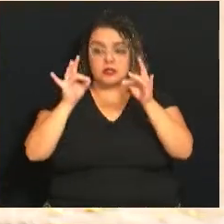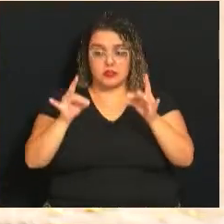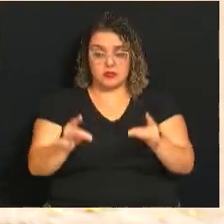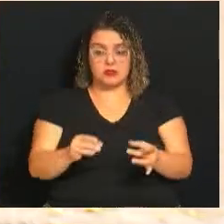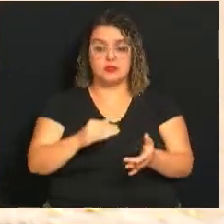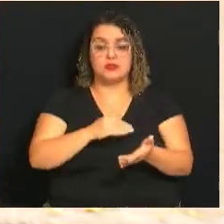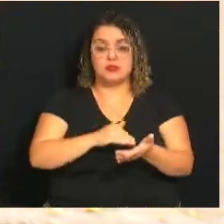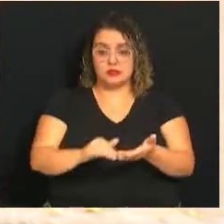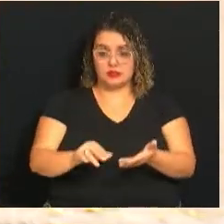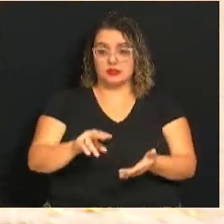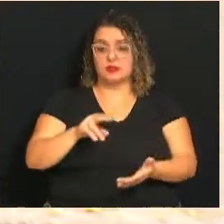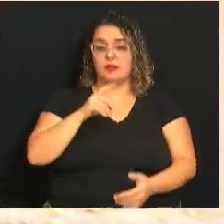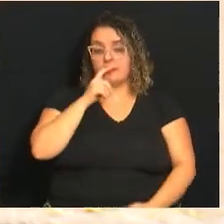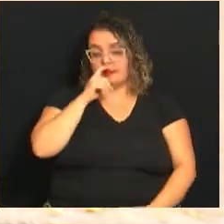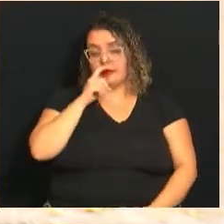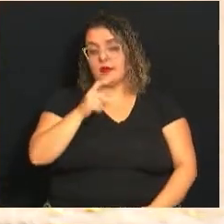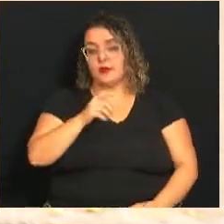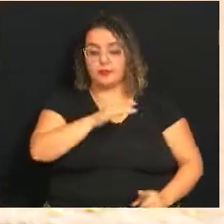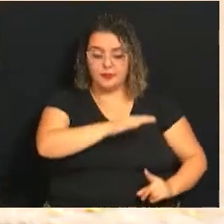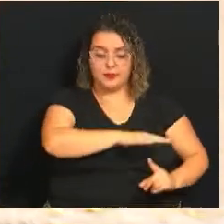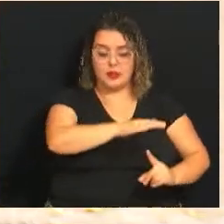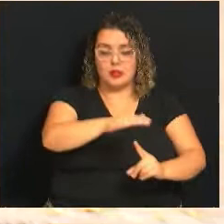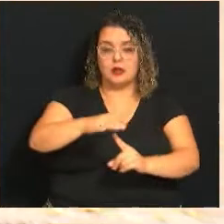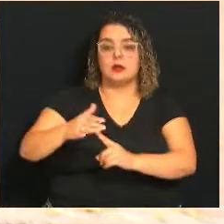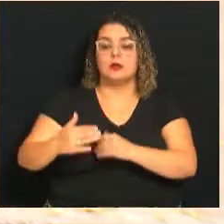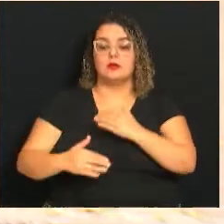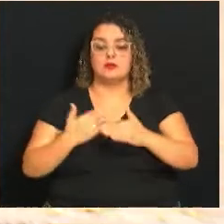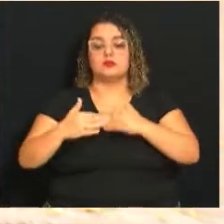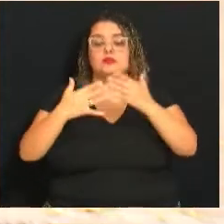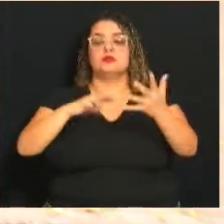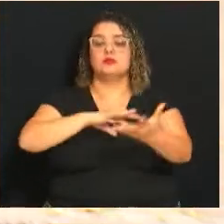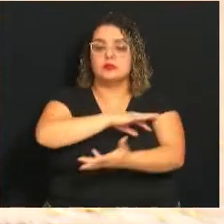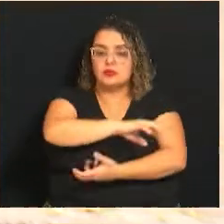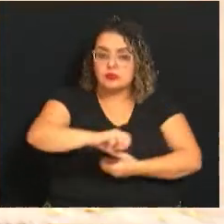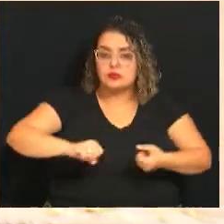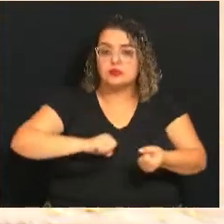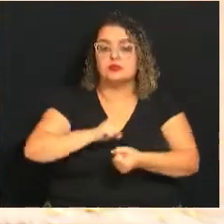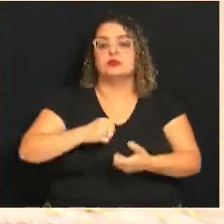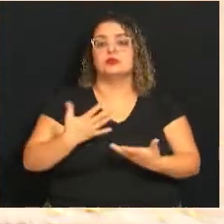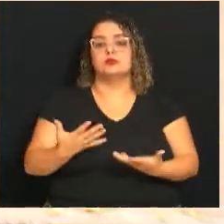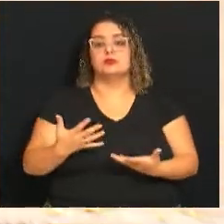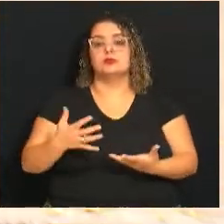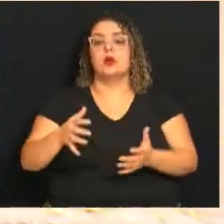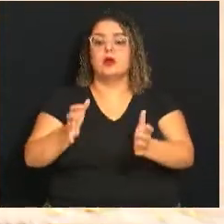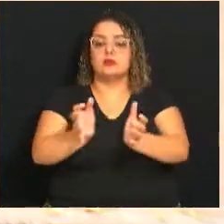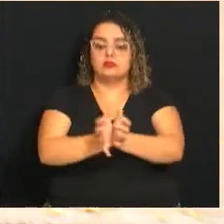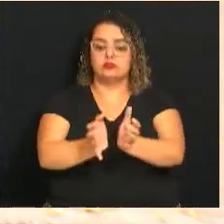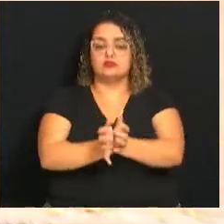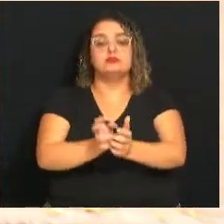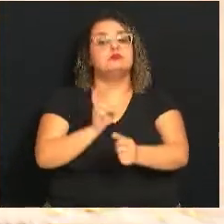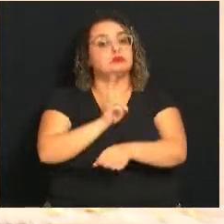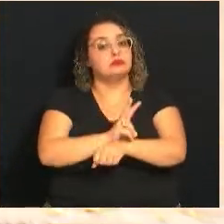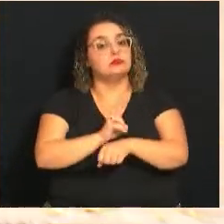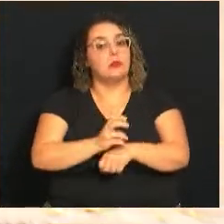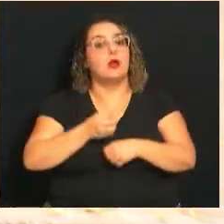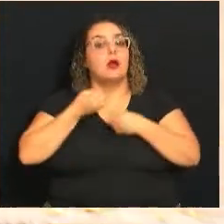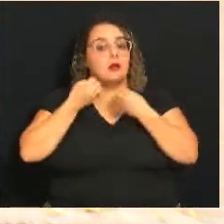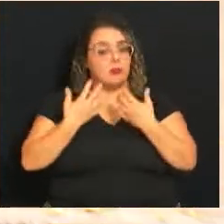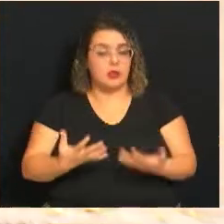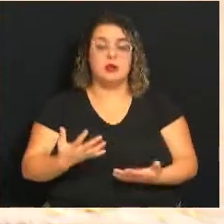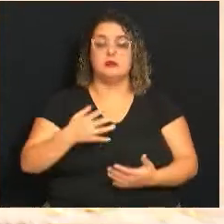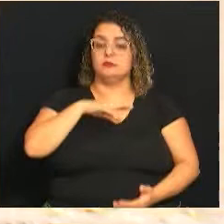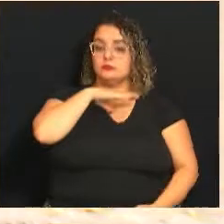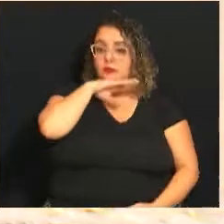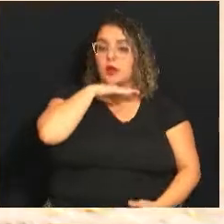do Verde e meio ambiente e desenvolvimento sustentável por meio do departamento de proteção e bem-estar animal que